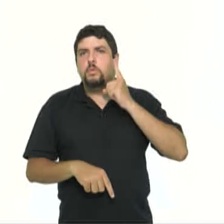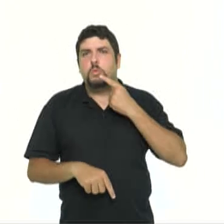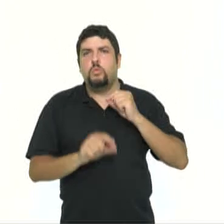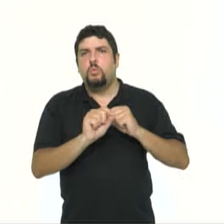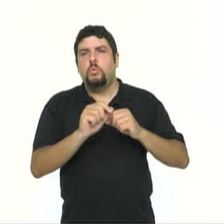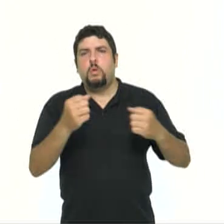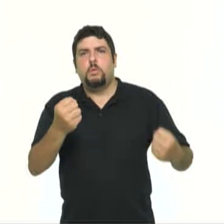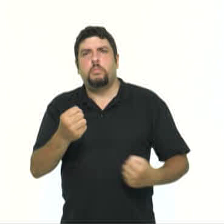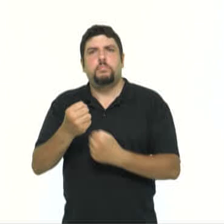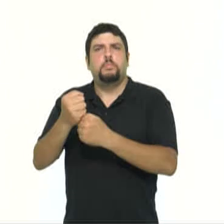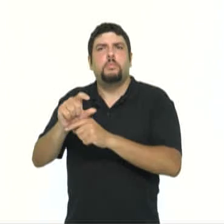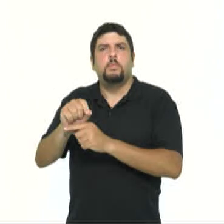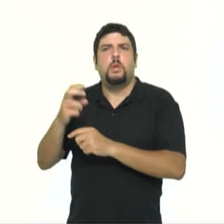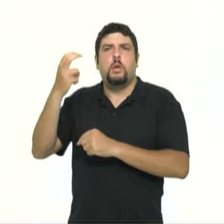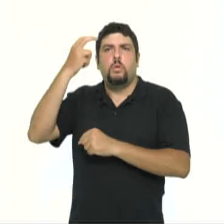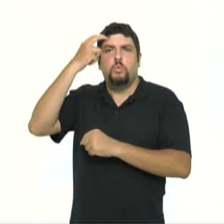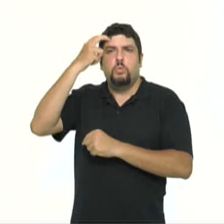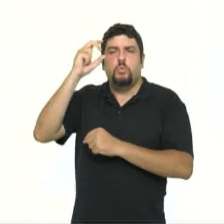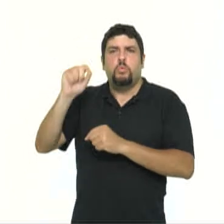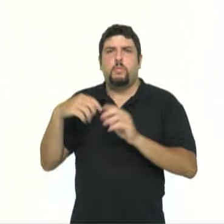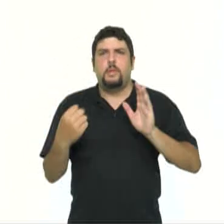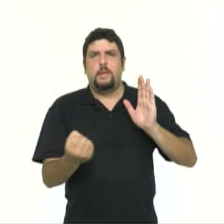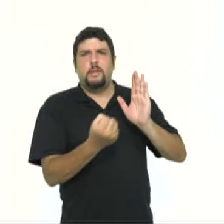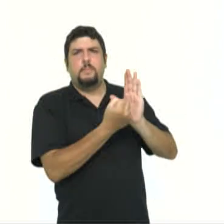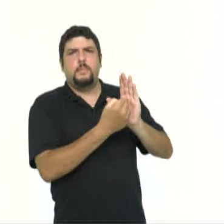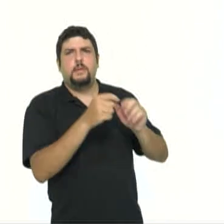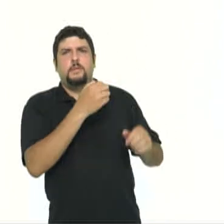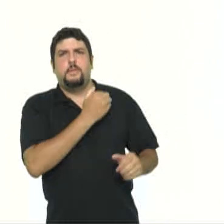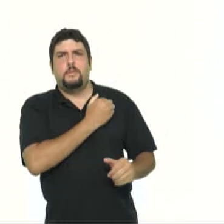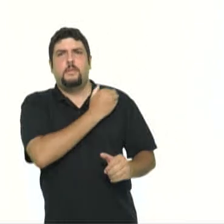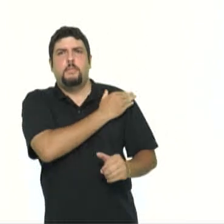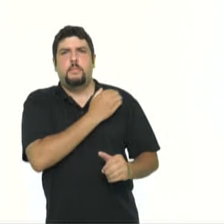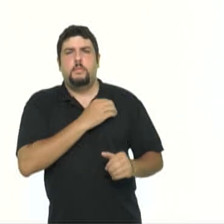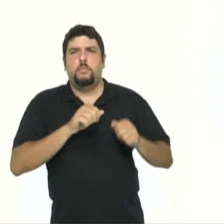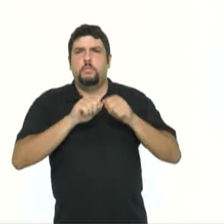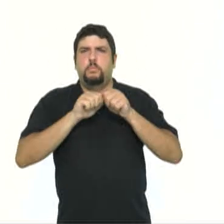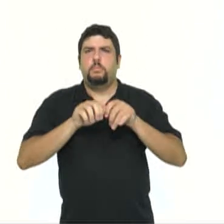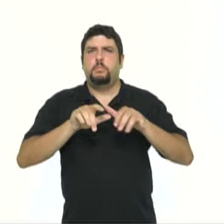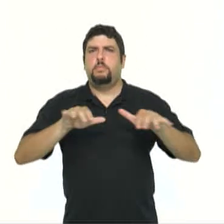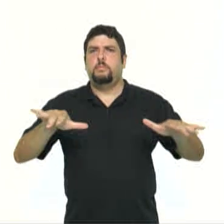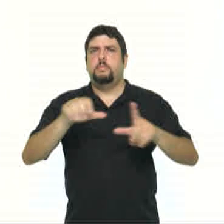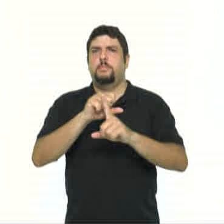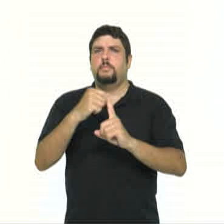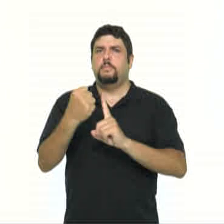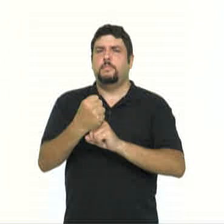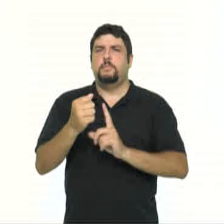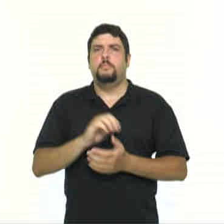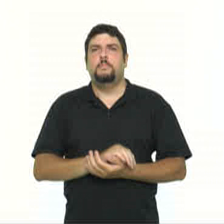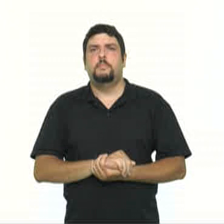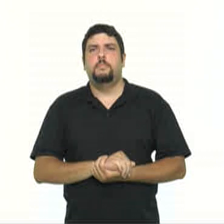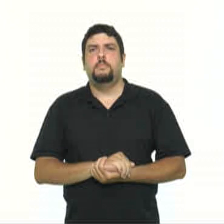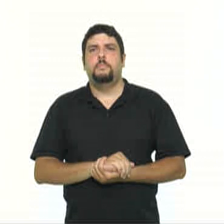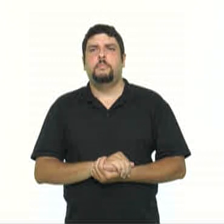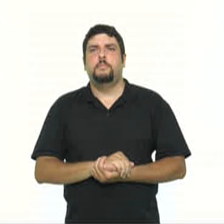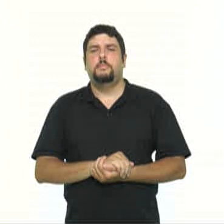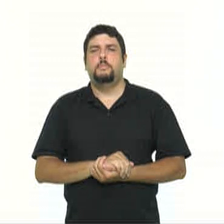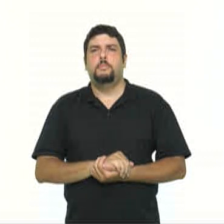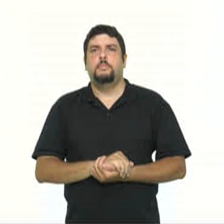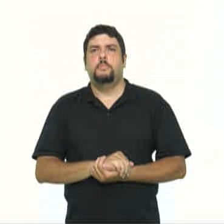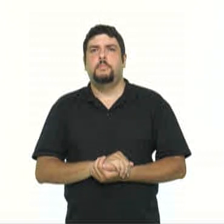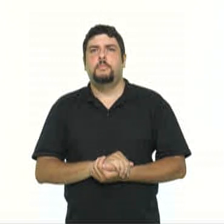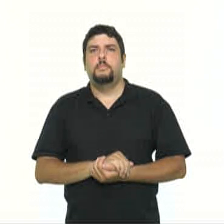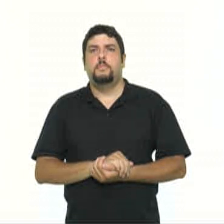complacente com a cultura de estereótipos e preconceitos difundidos socialmente. Por